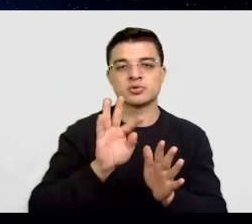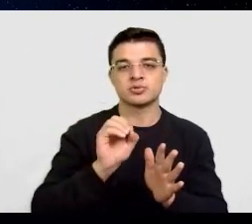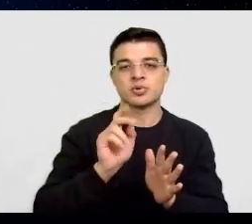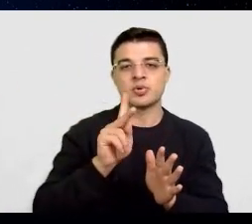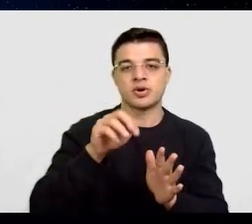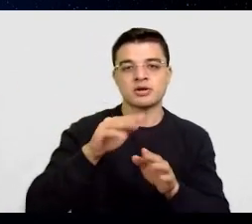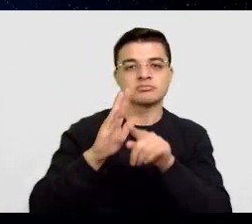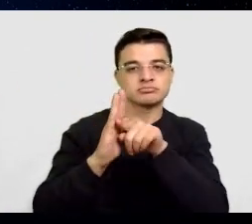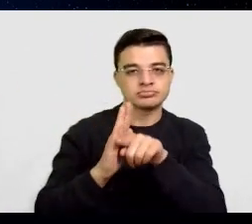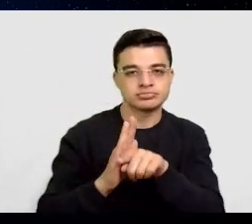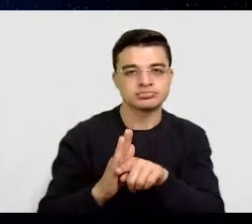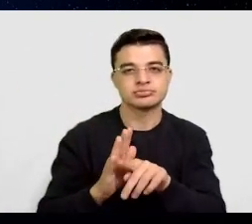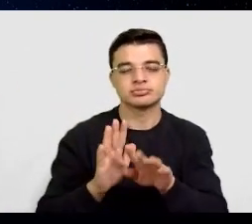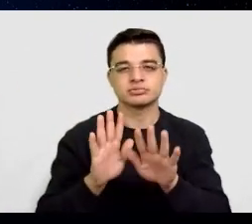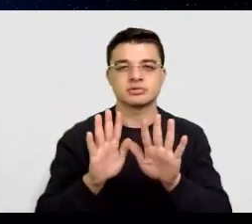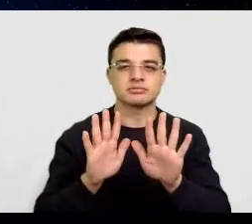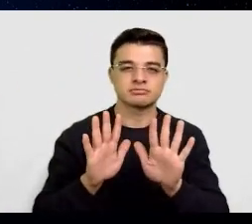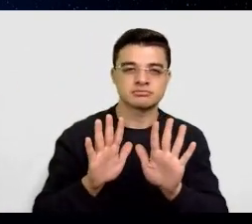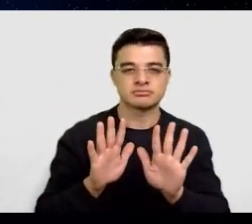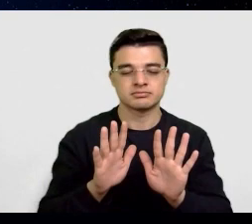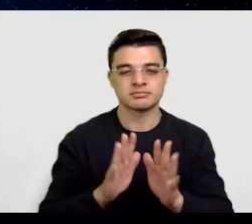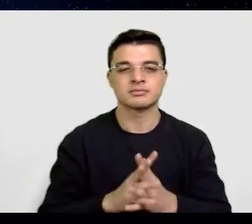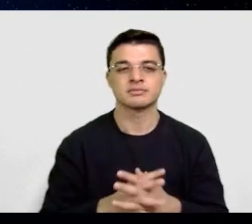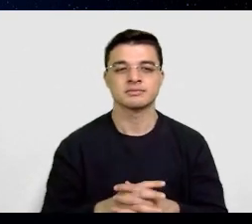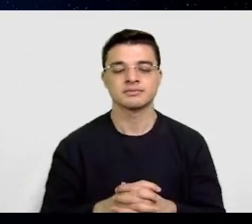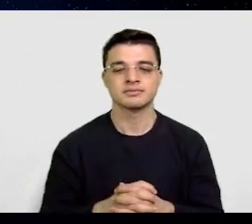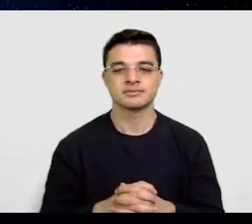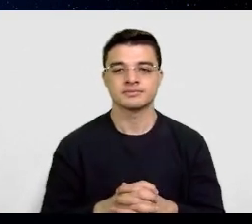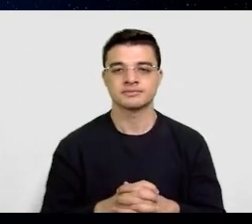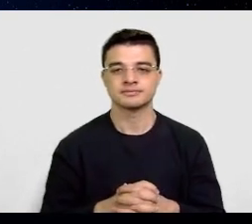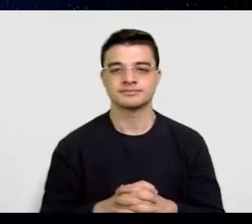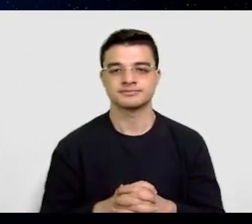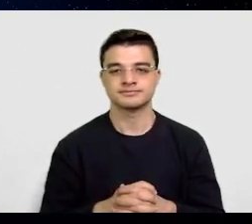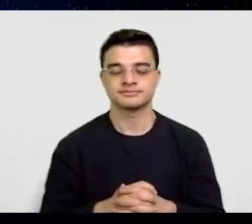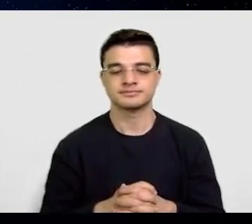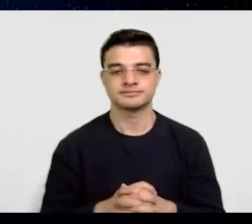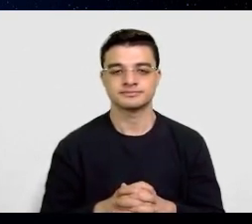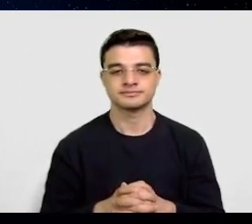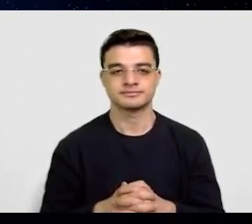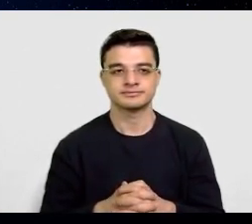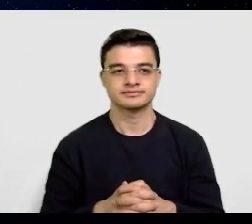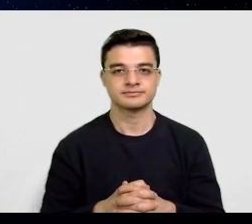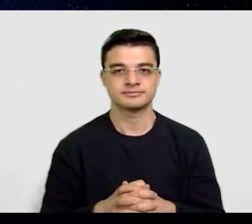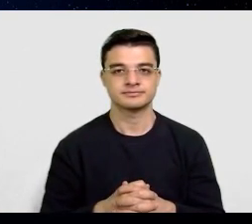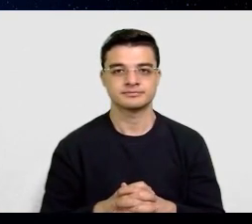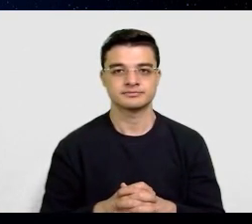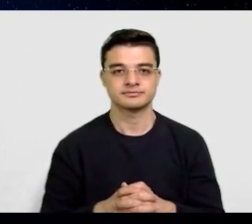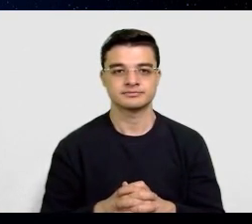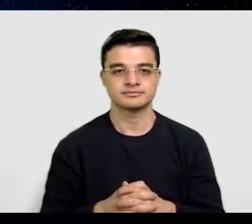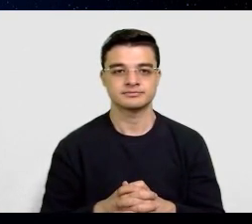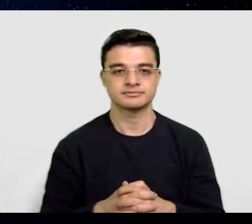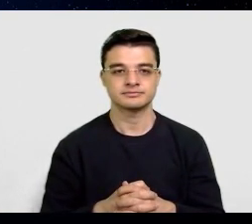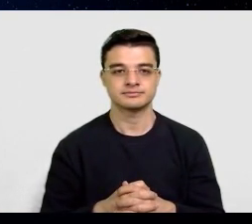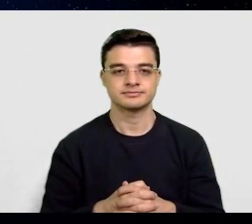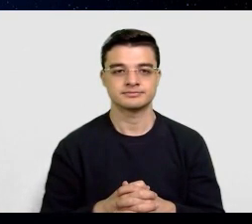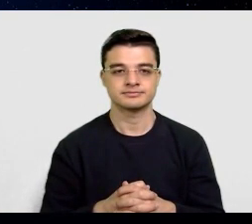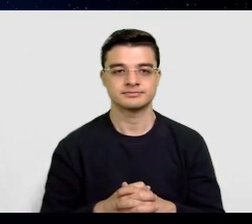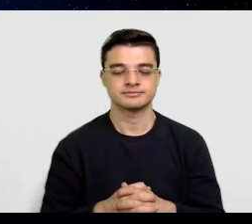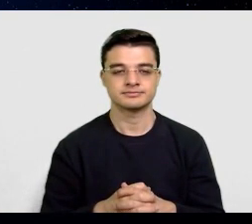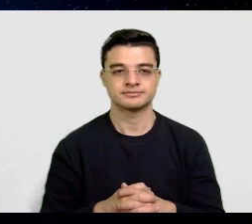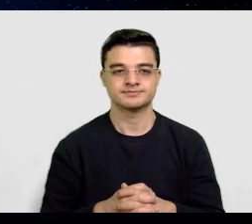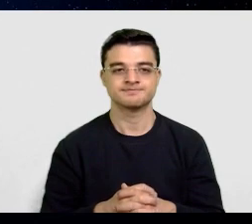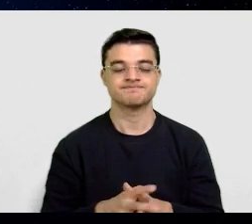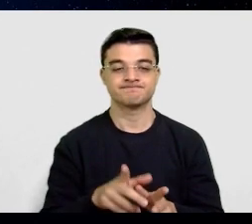parcial full ali, que dava para ver os retornos. Beleza. Então, aqui eu fiz um outro teste